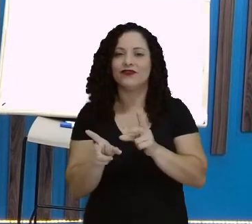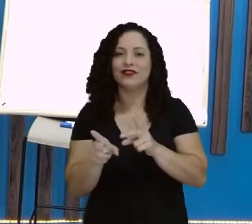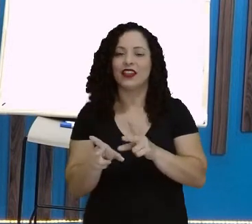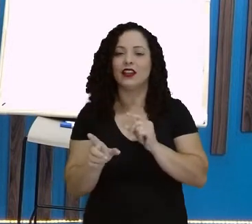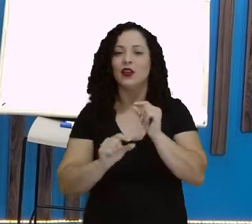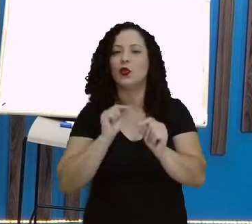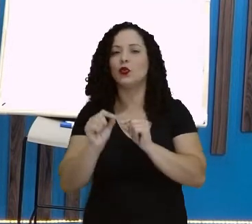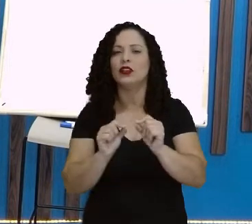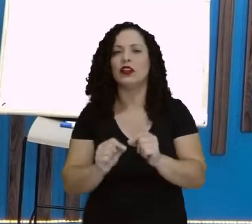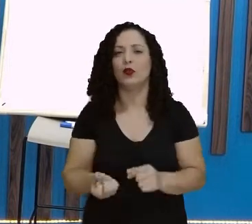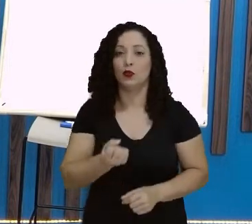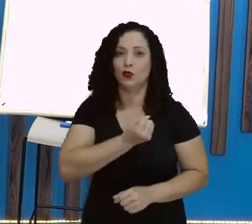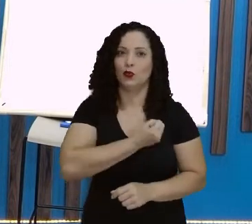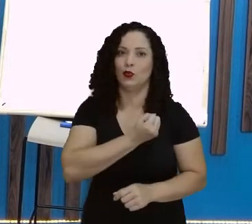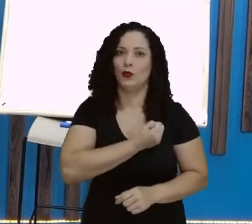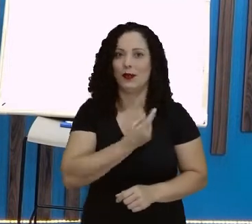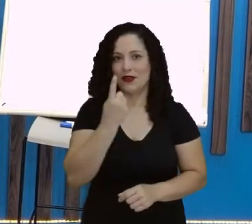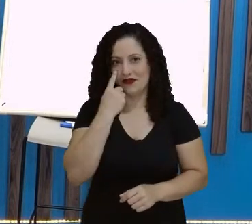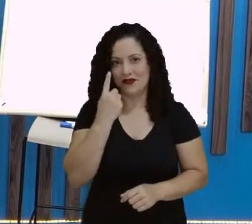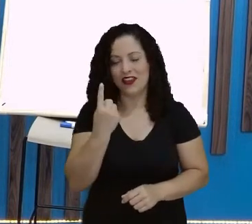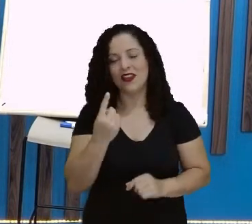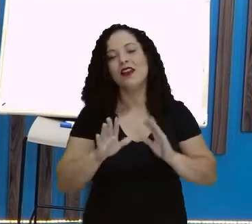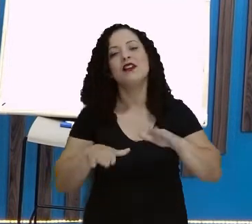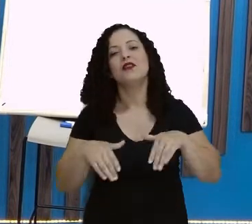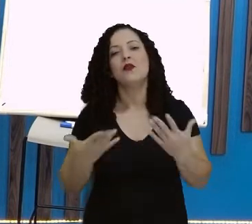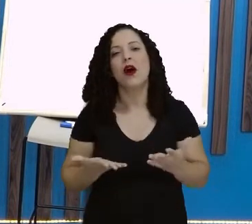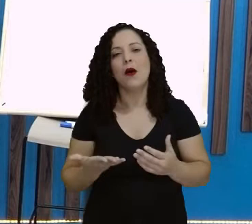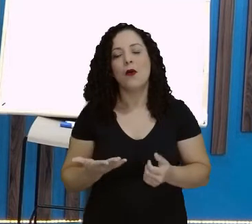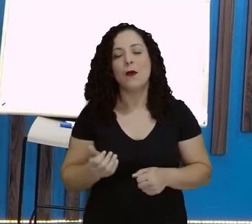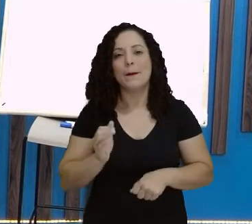tem que olhar para o número, né? Então, quem é maior?